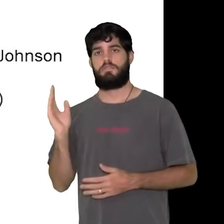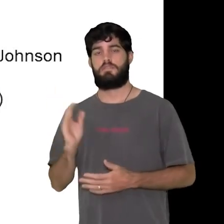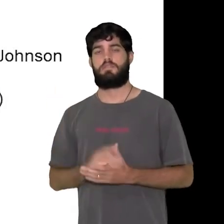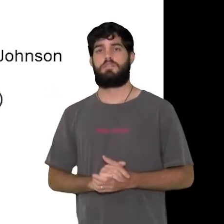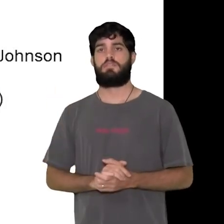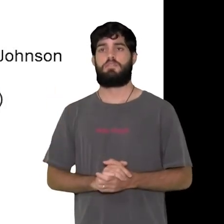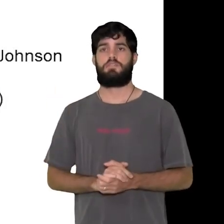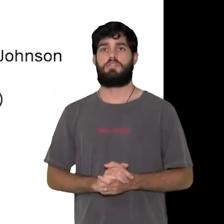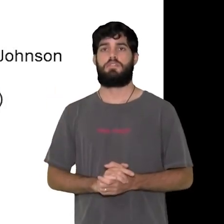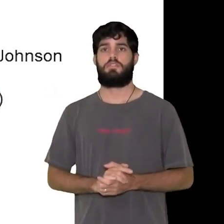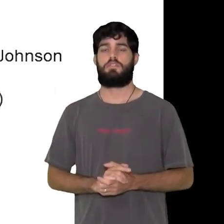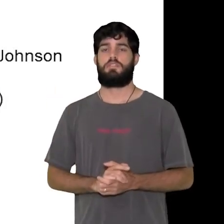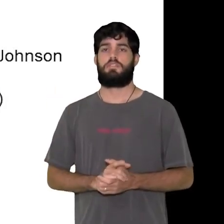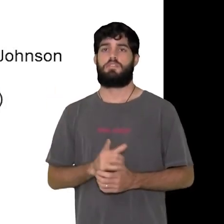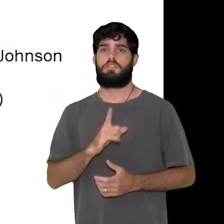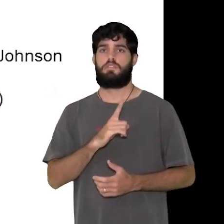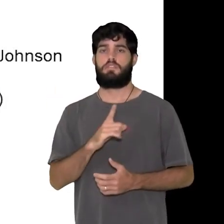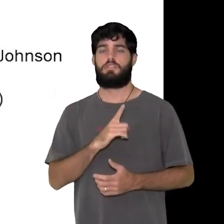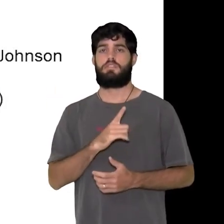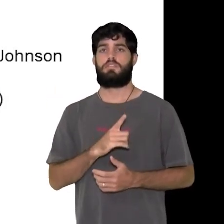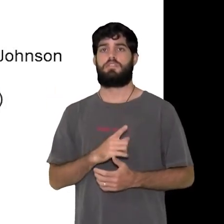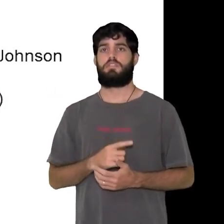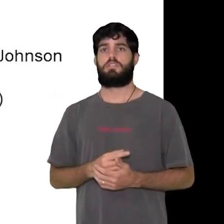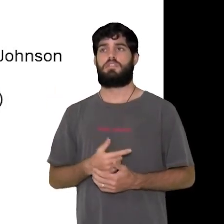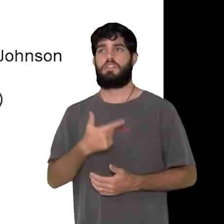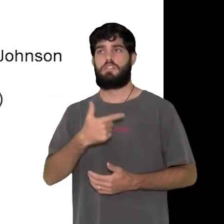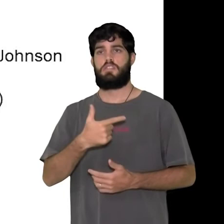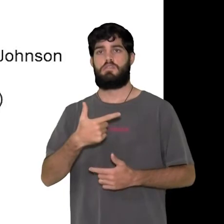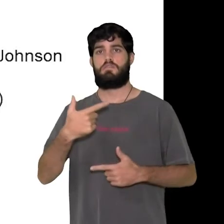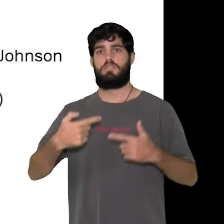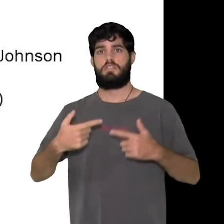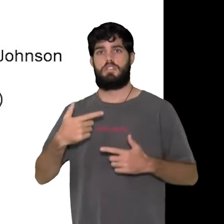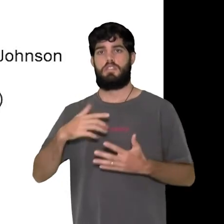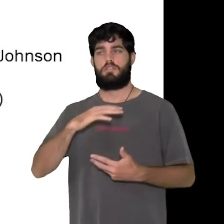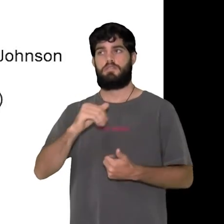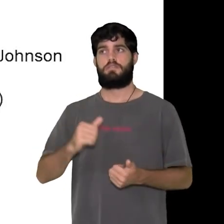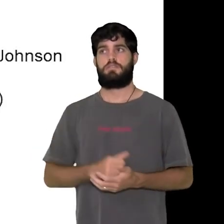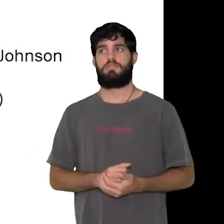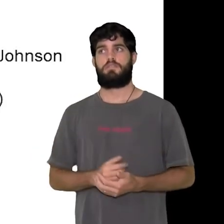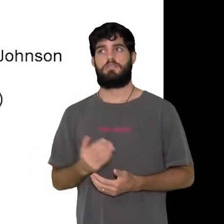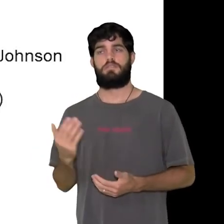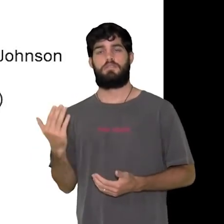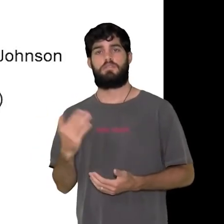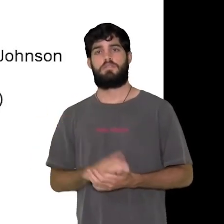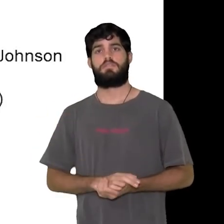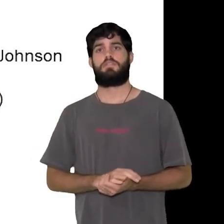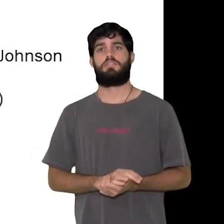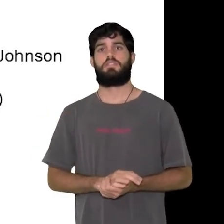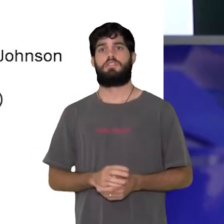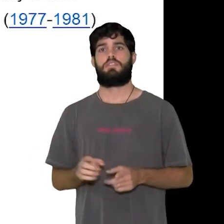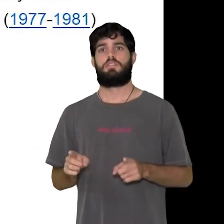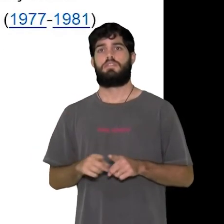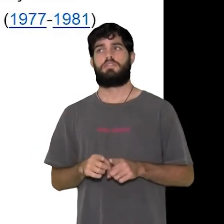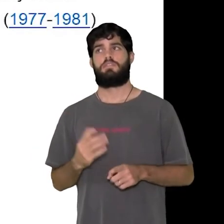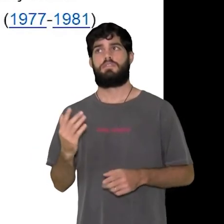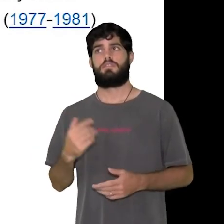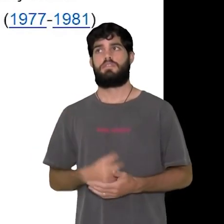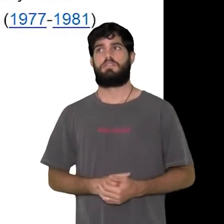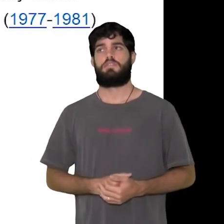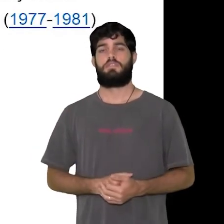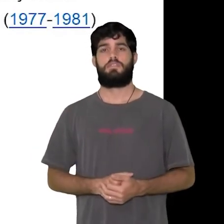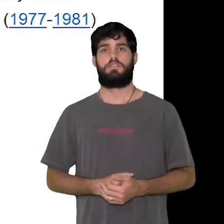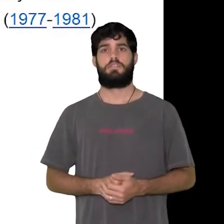que tinha sido general na Segunda Guerra Mundial, aqui o presidente Kennedy, Lyndon Johnson,